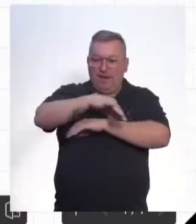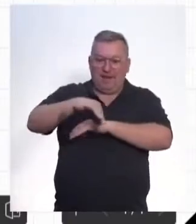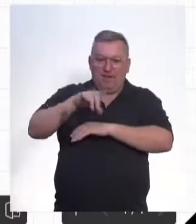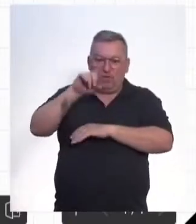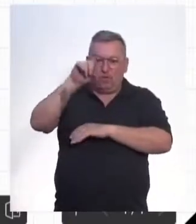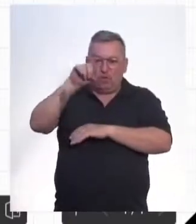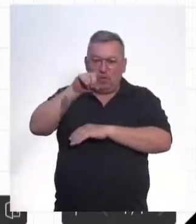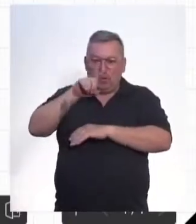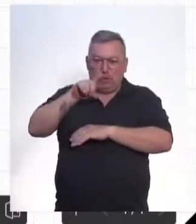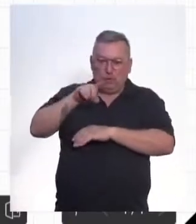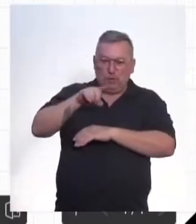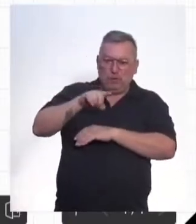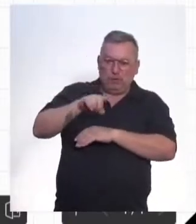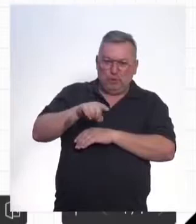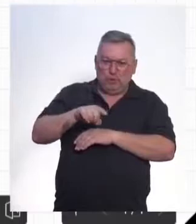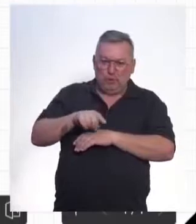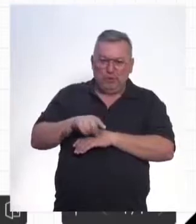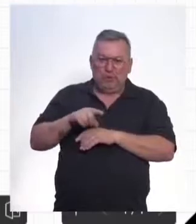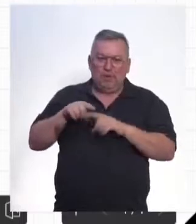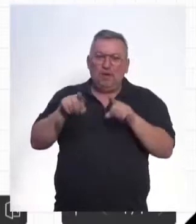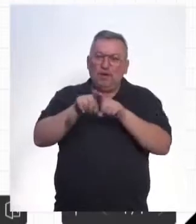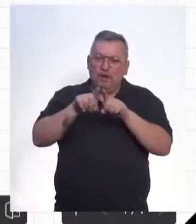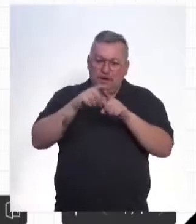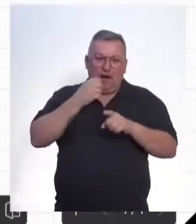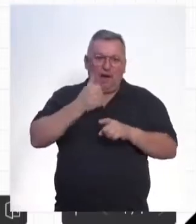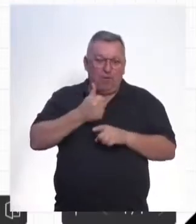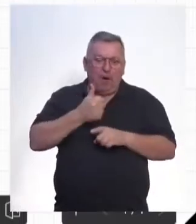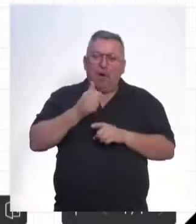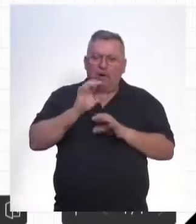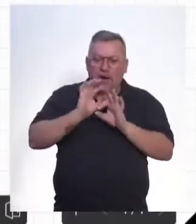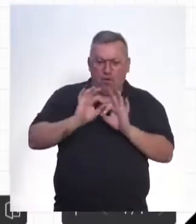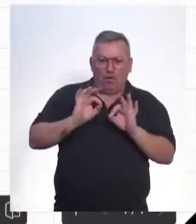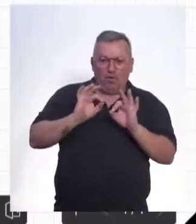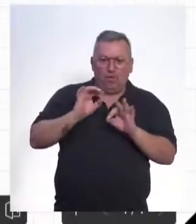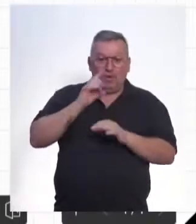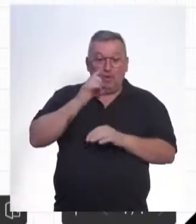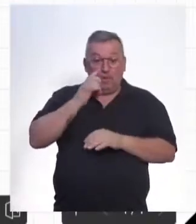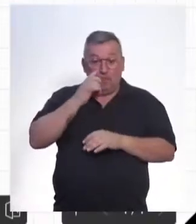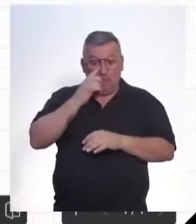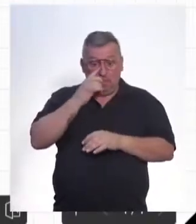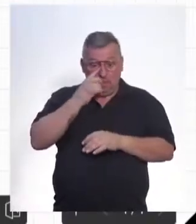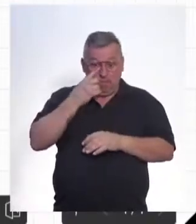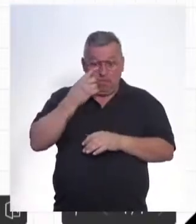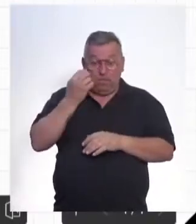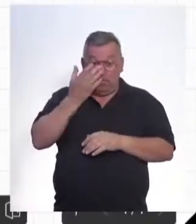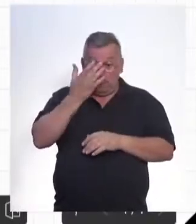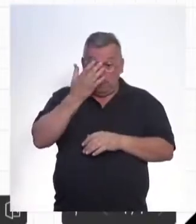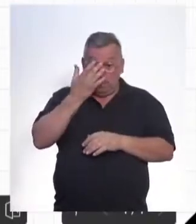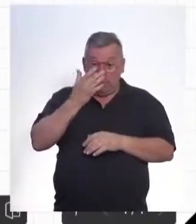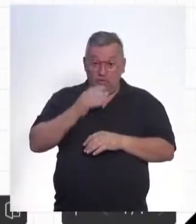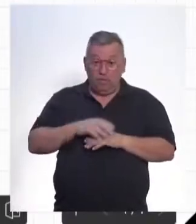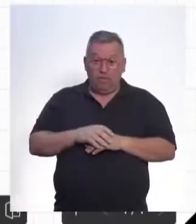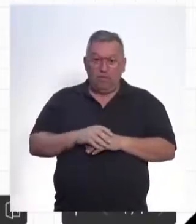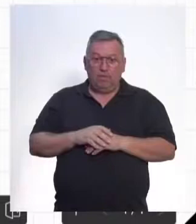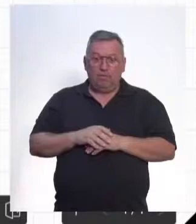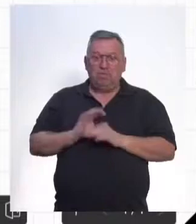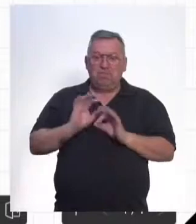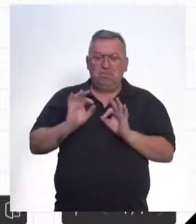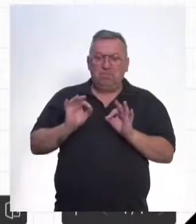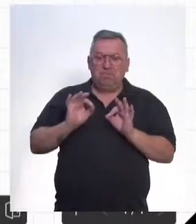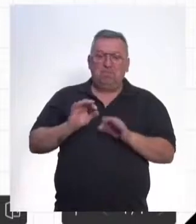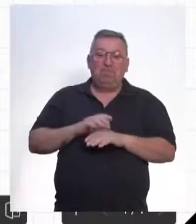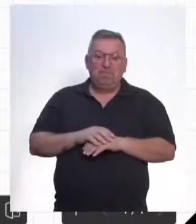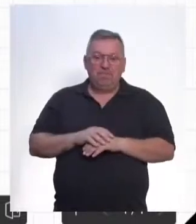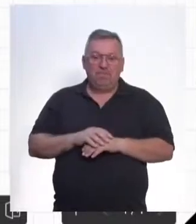Se liga a reta. Então, mas se liga que até que a minha reta está reta. Olha isso. Ó. Uia!